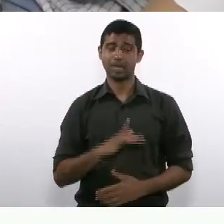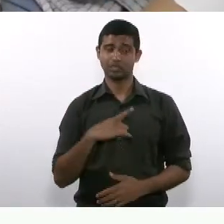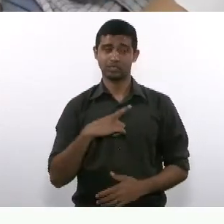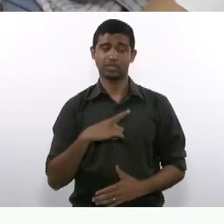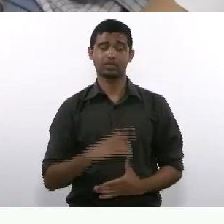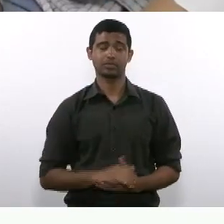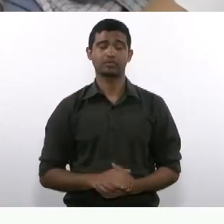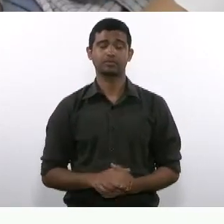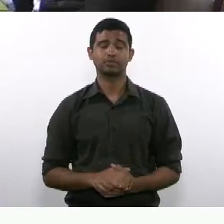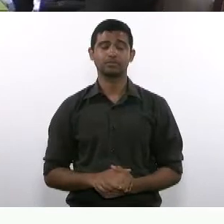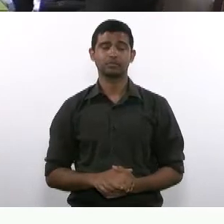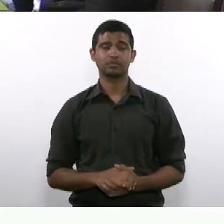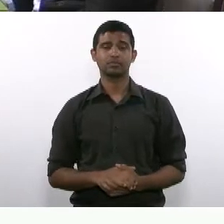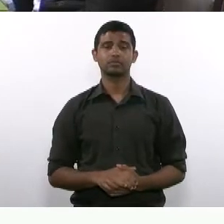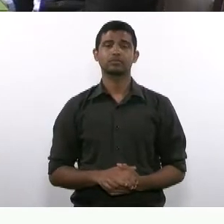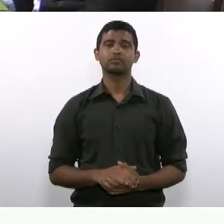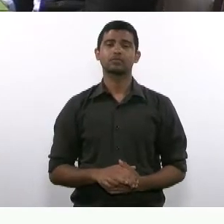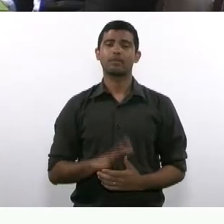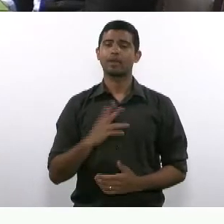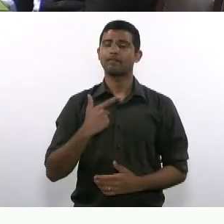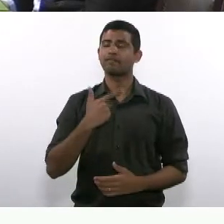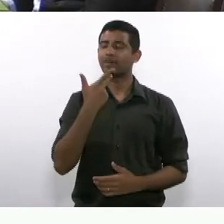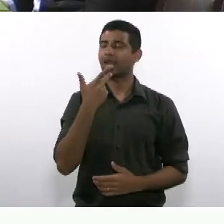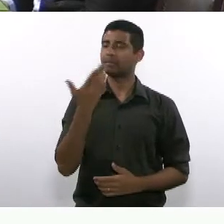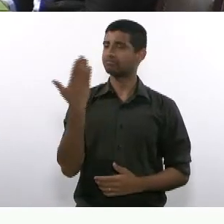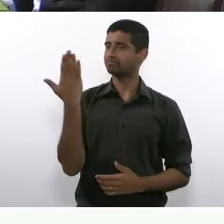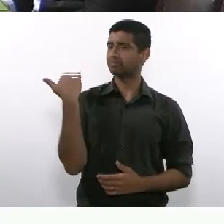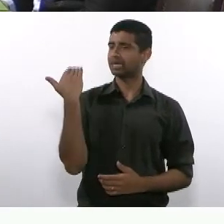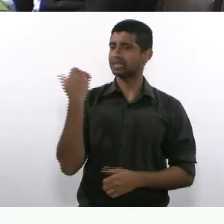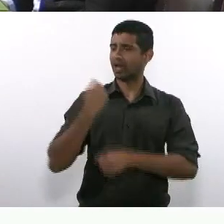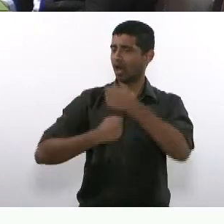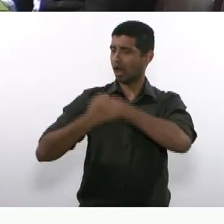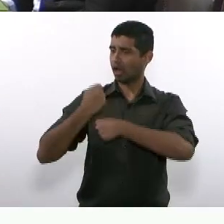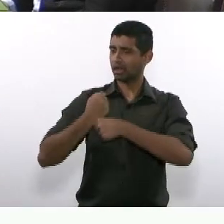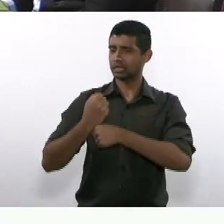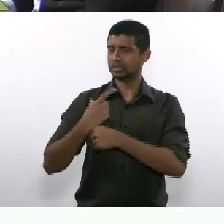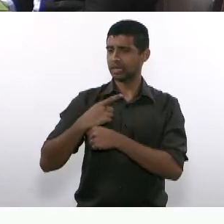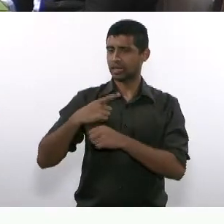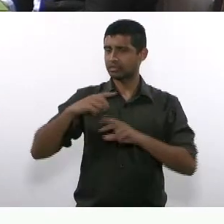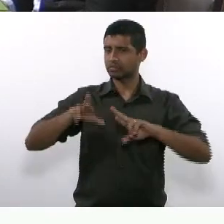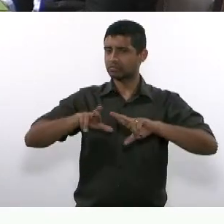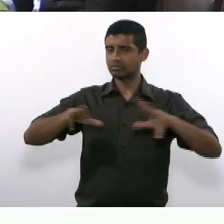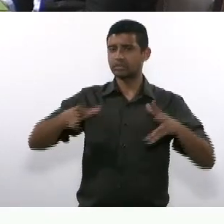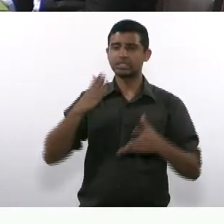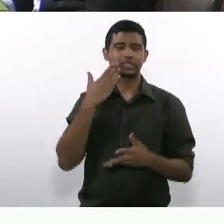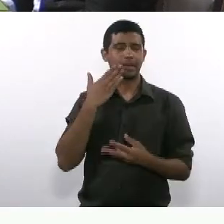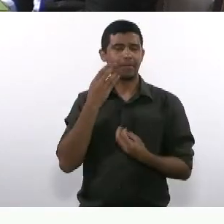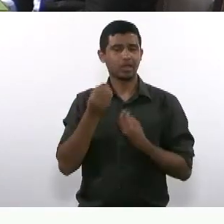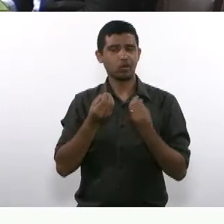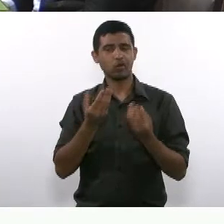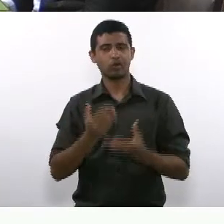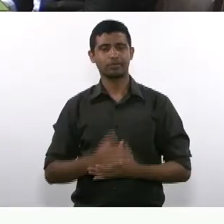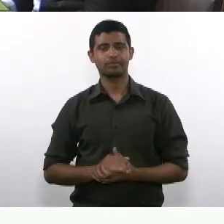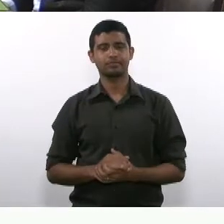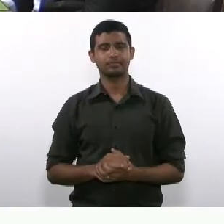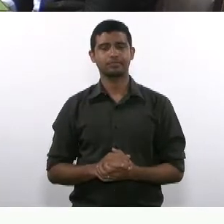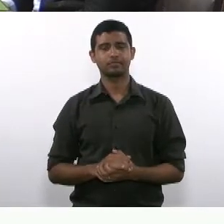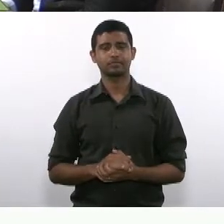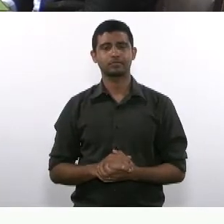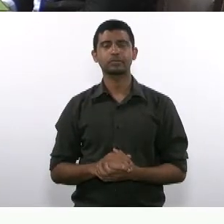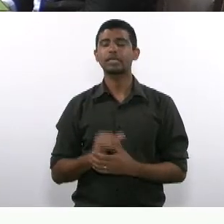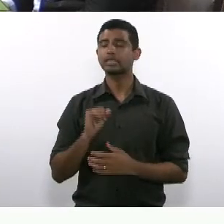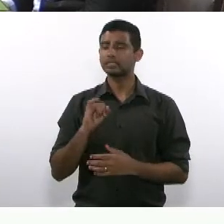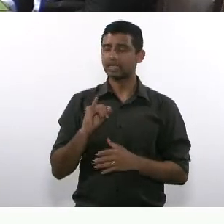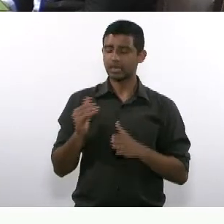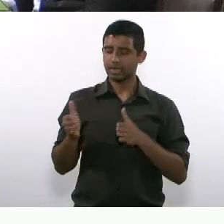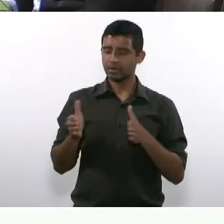Mas em relação aos anos anteriores, você tem mais ou menos aí uma diferenciação do como está, se a previsão